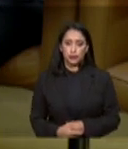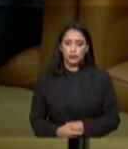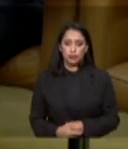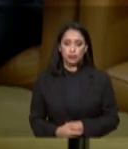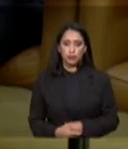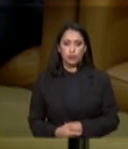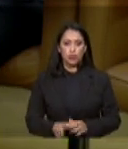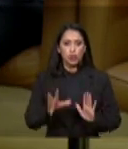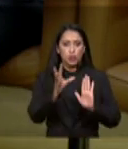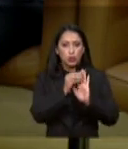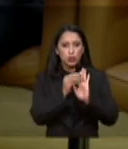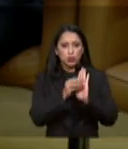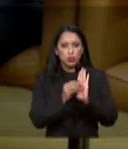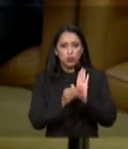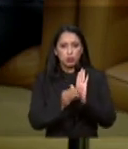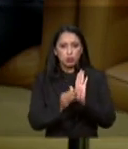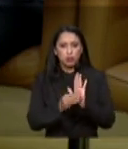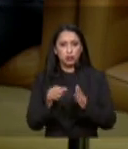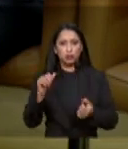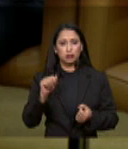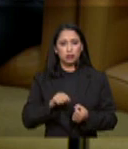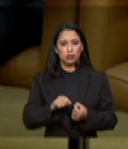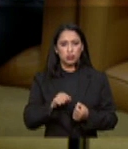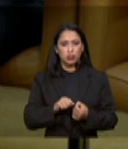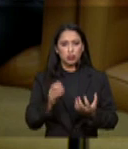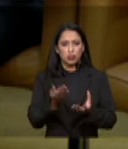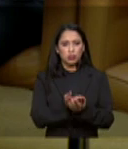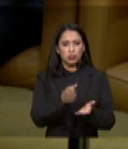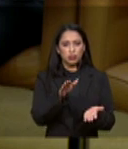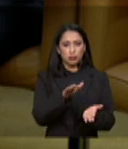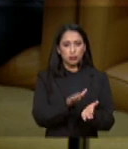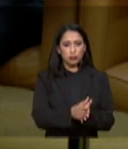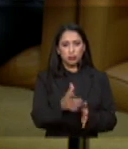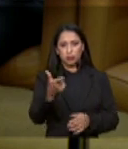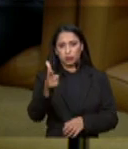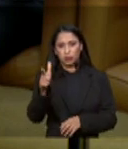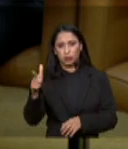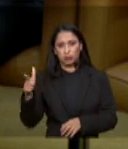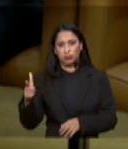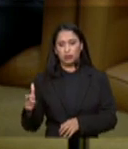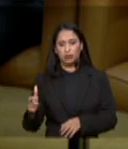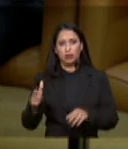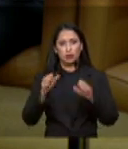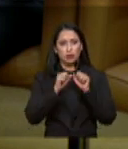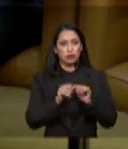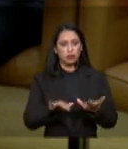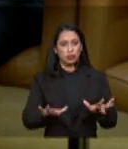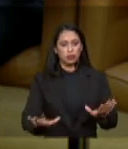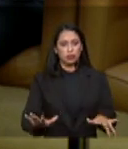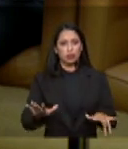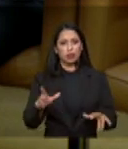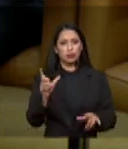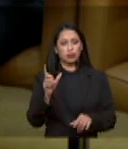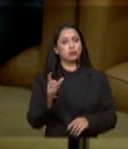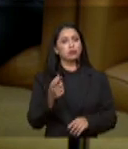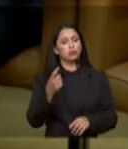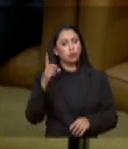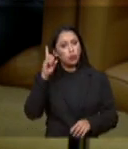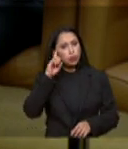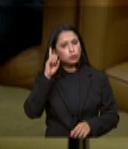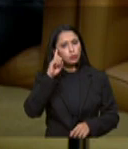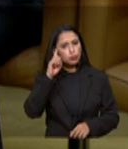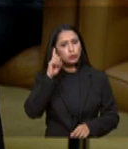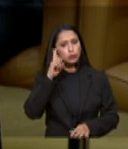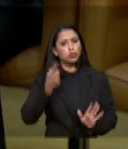Os dados e as comprovações constantes dos processos e outros públicos e noticiados a cada dia dão